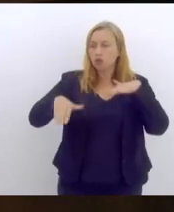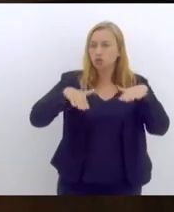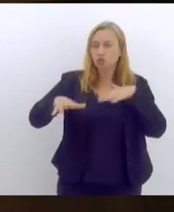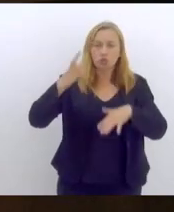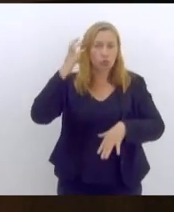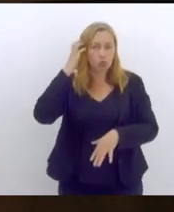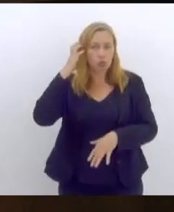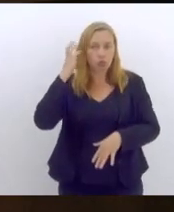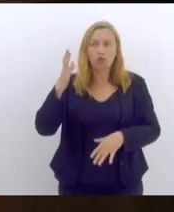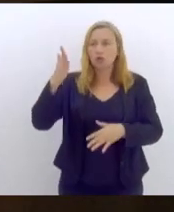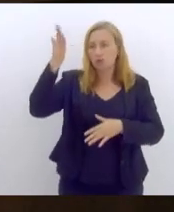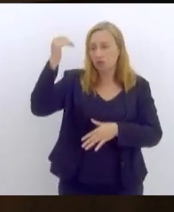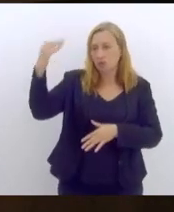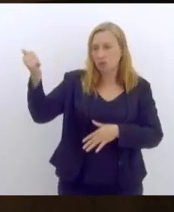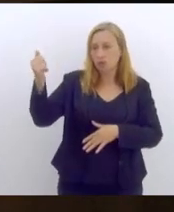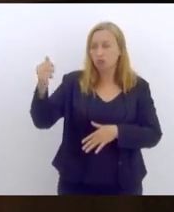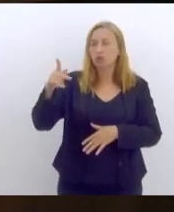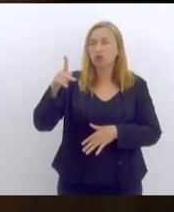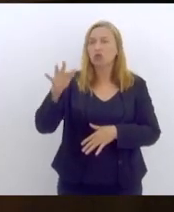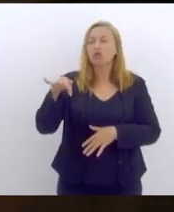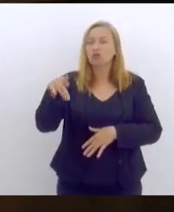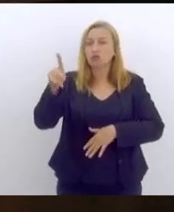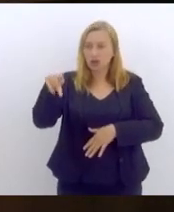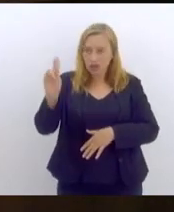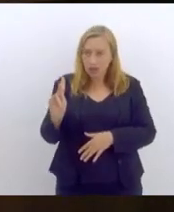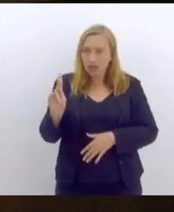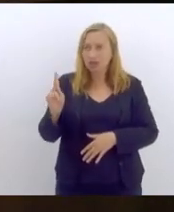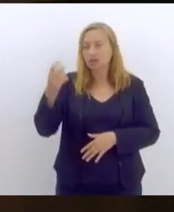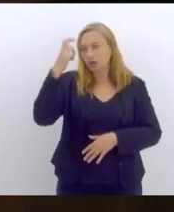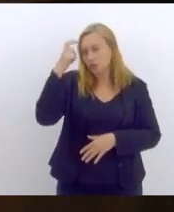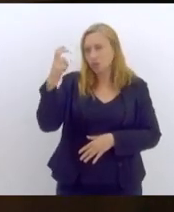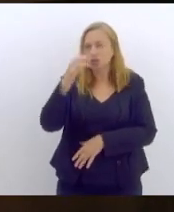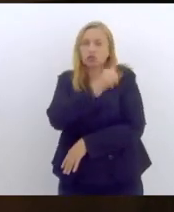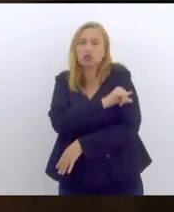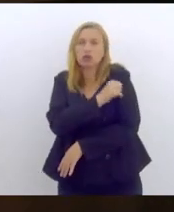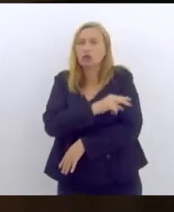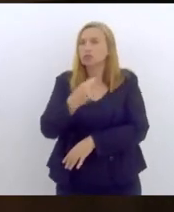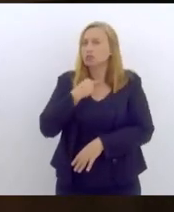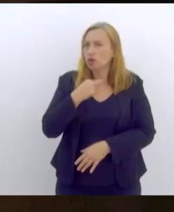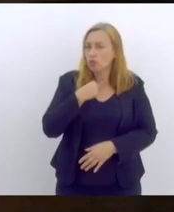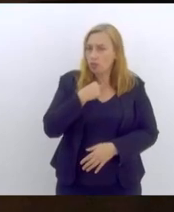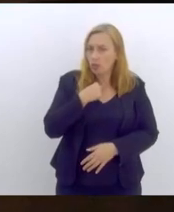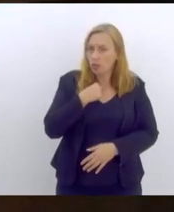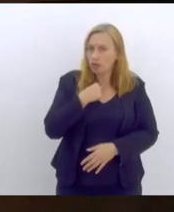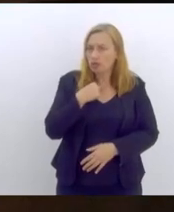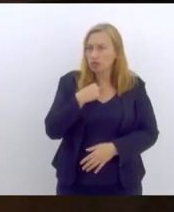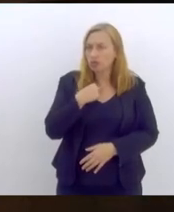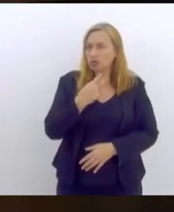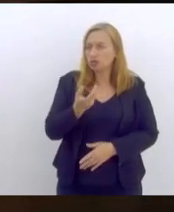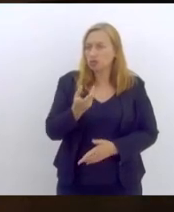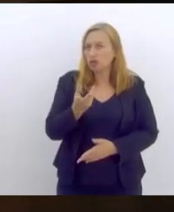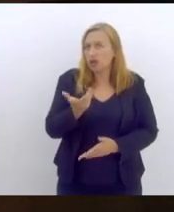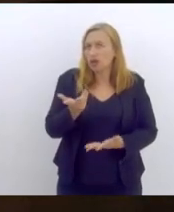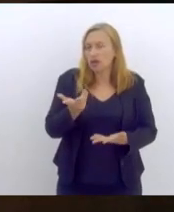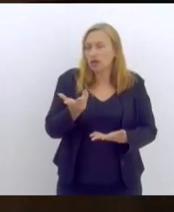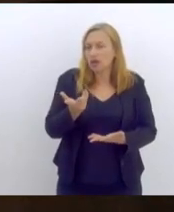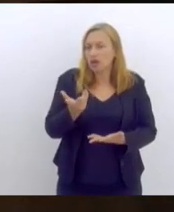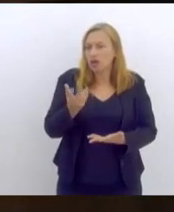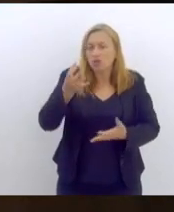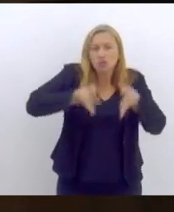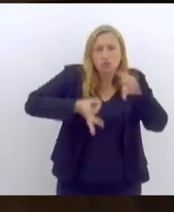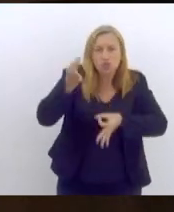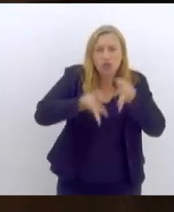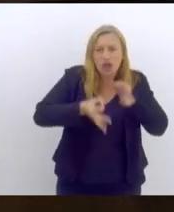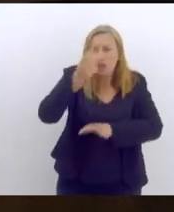do movimento funk, da cultura do Rio de Janeiro, e que a gente não possa, sem o devido processo legal, sem o devido julgamento de